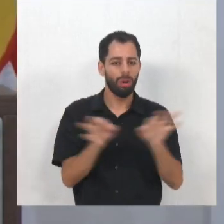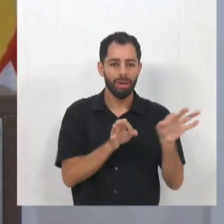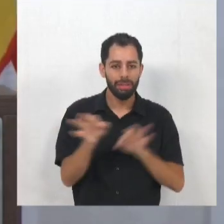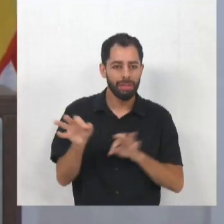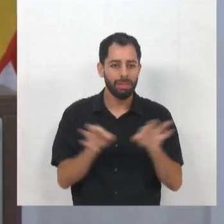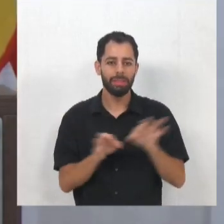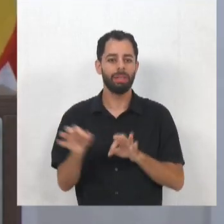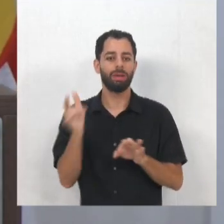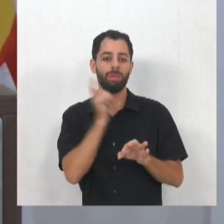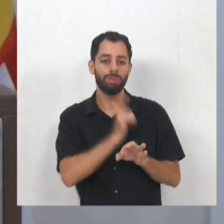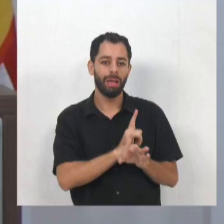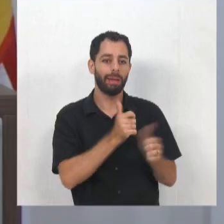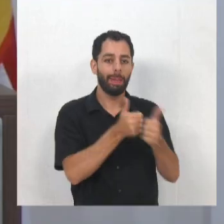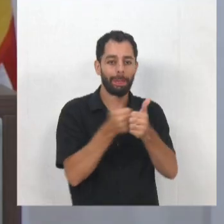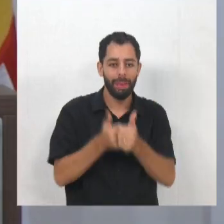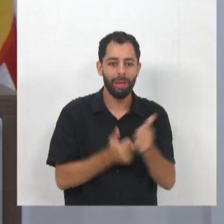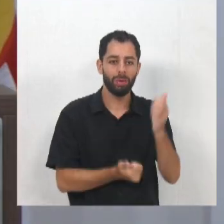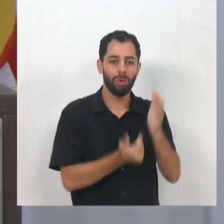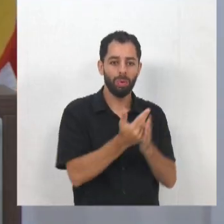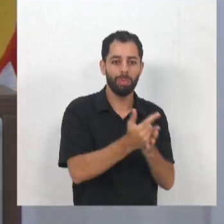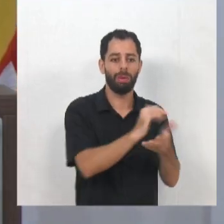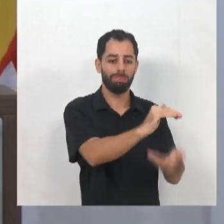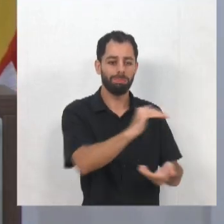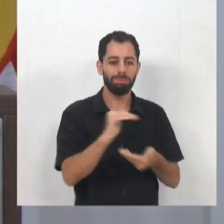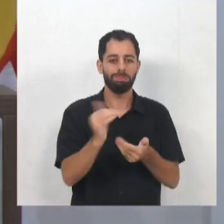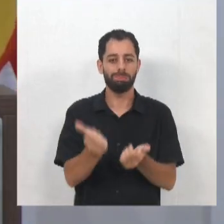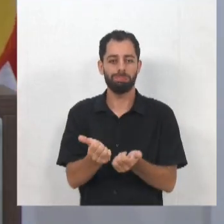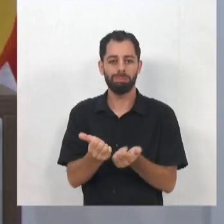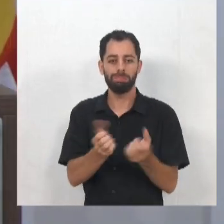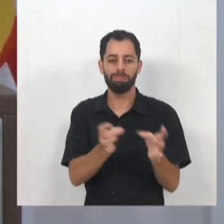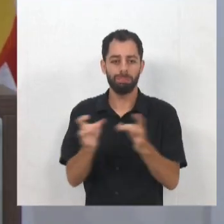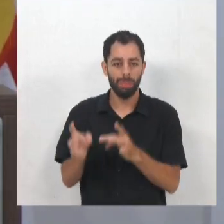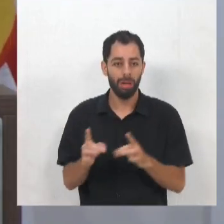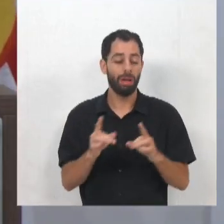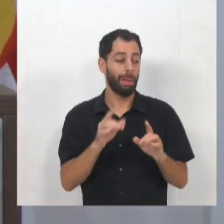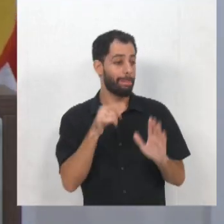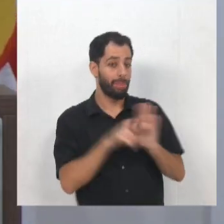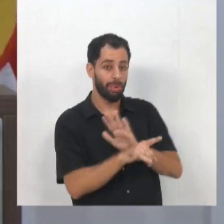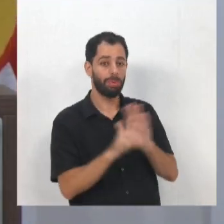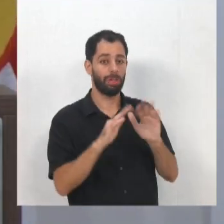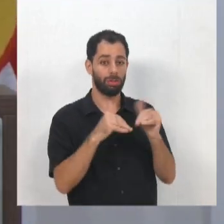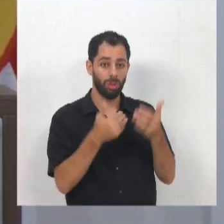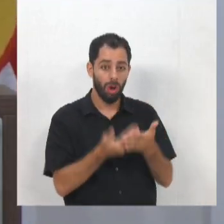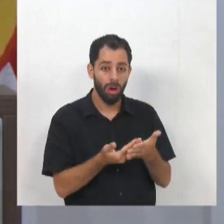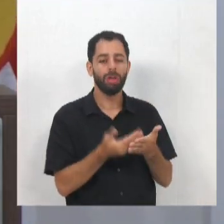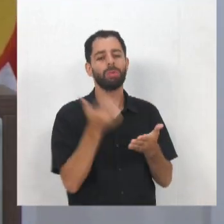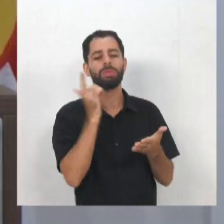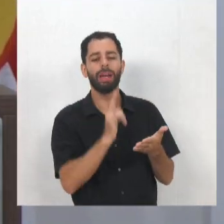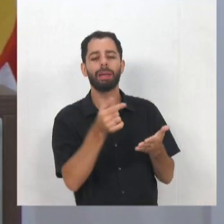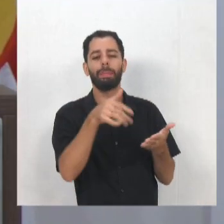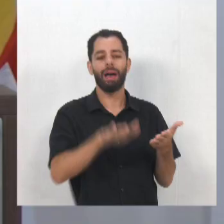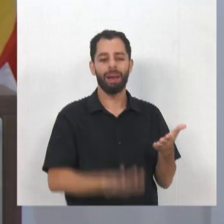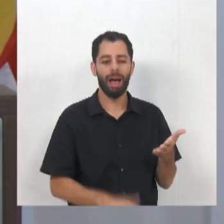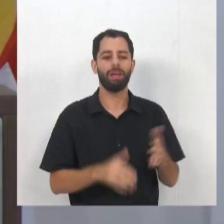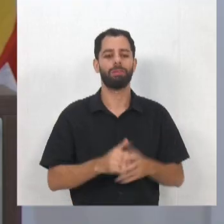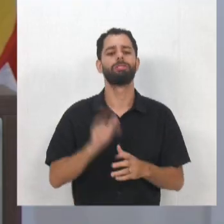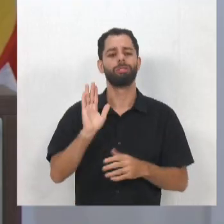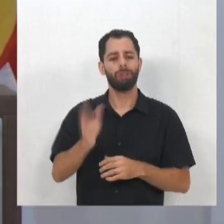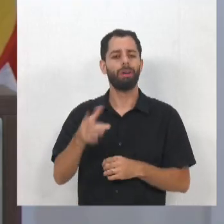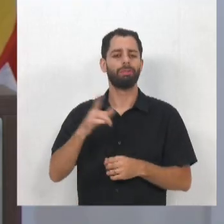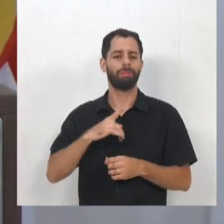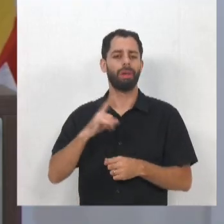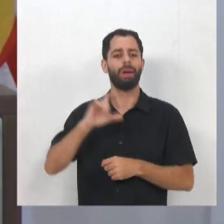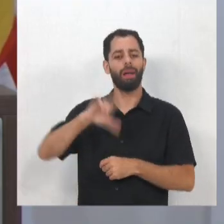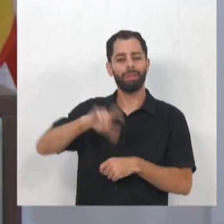ele compra no comércio local, e o cara do comércio local diz assim, é para a escola? Não, então se é para a escola eu vou fazer a preço de custo. Cansei de fazer isso, tem o cartão